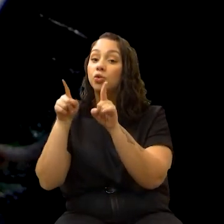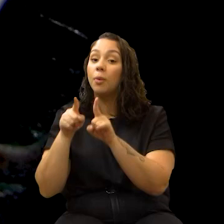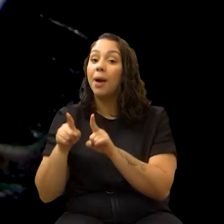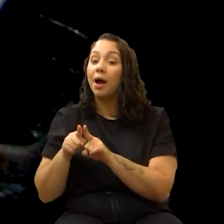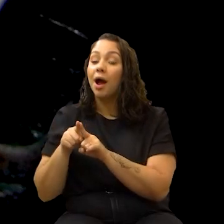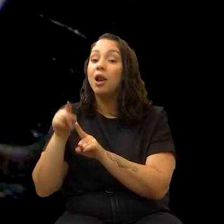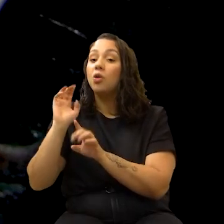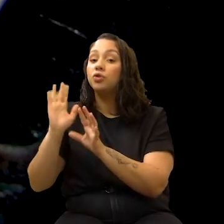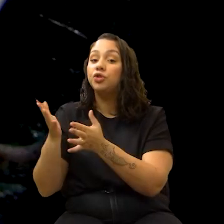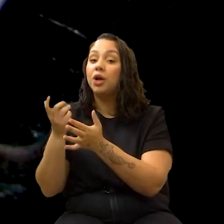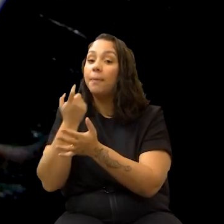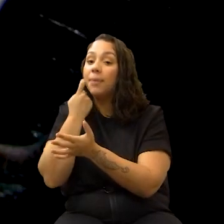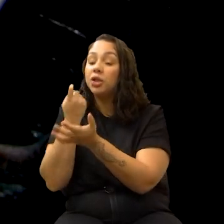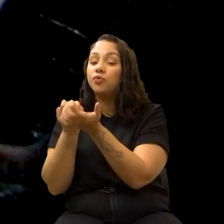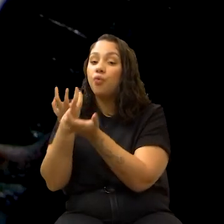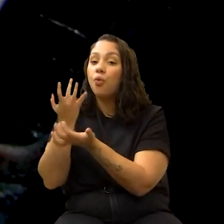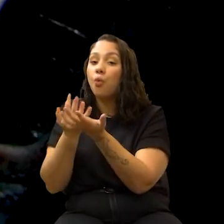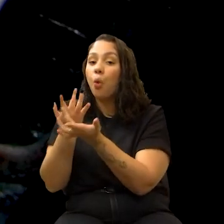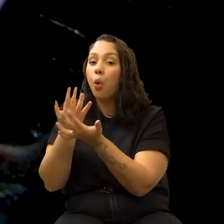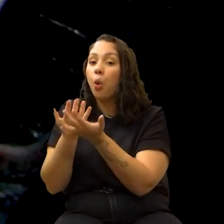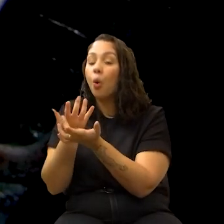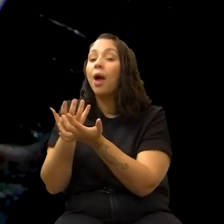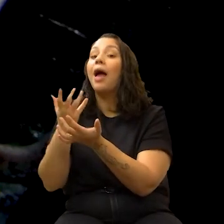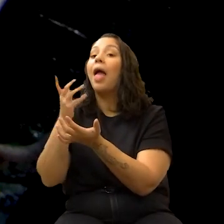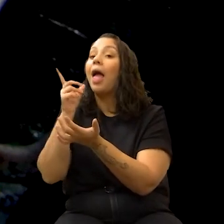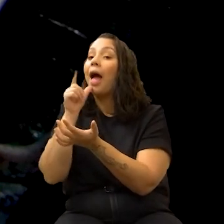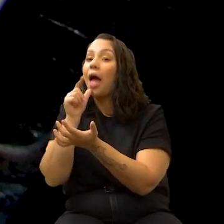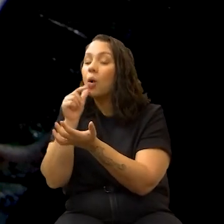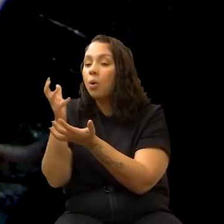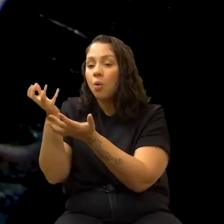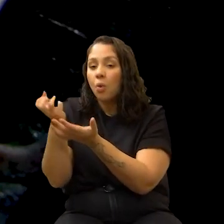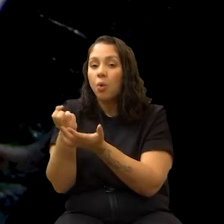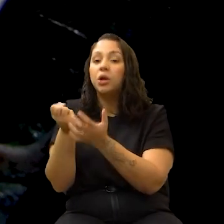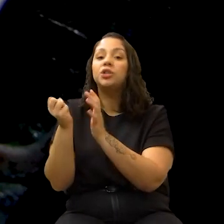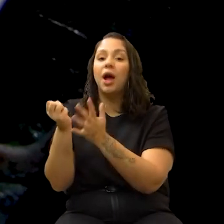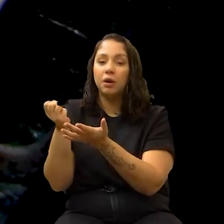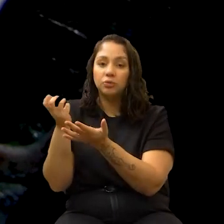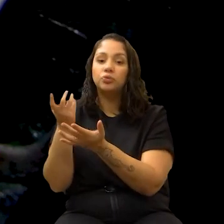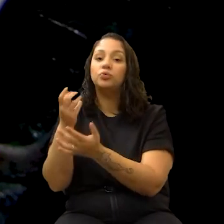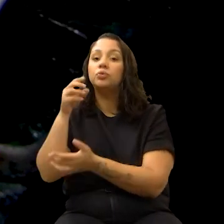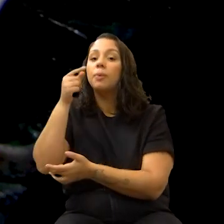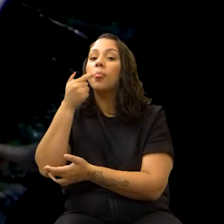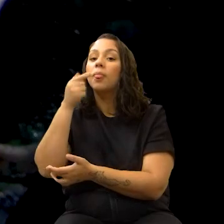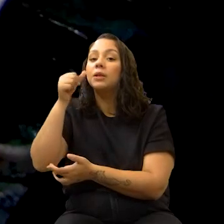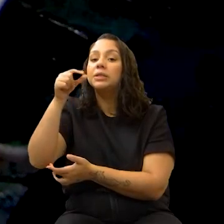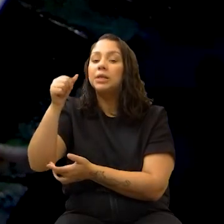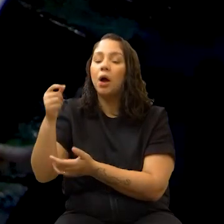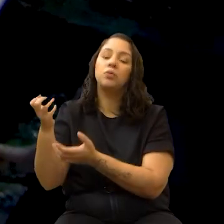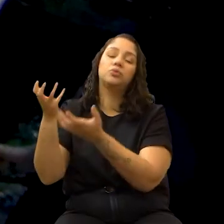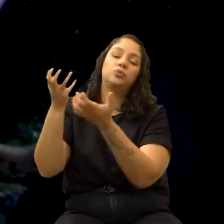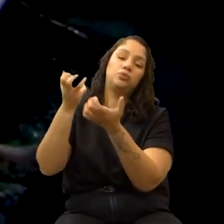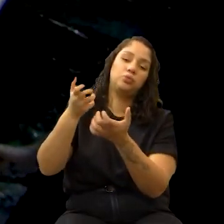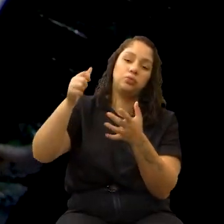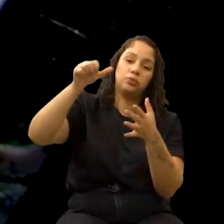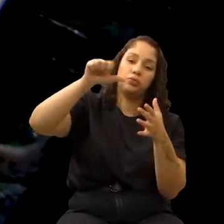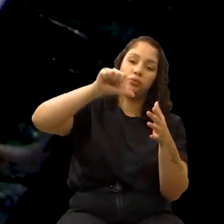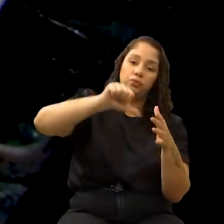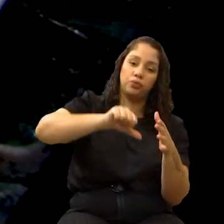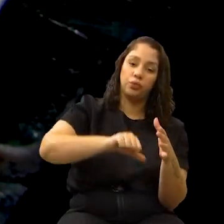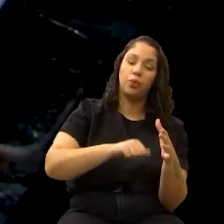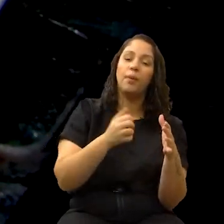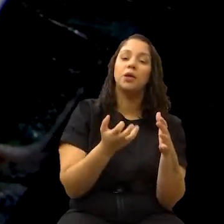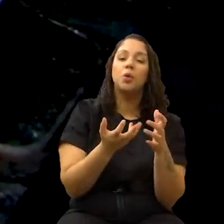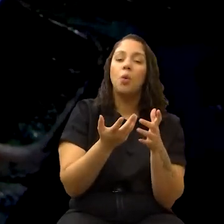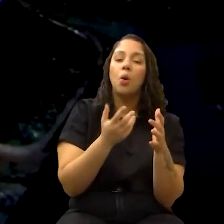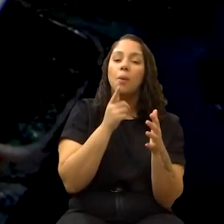de bacalhau, que a gente ferveu o bacalhau. Então ela já tá com o sal e ela vai deixar ficar